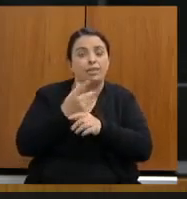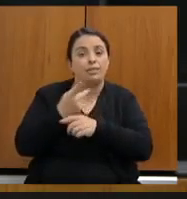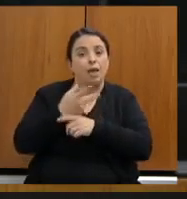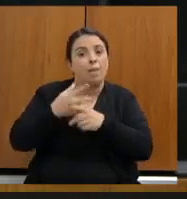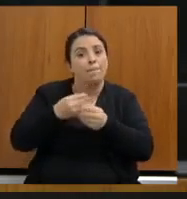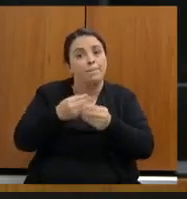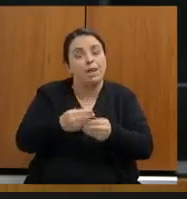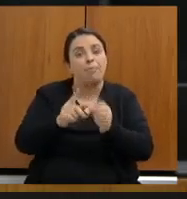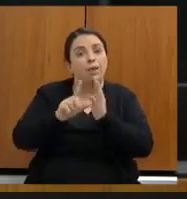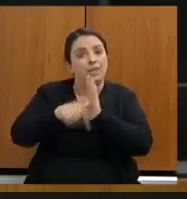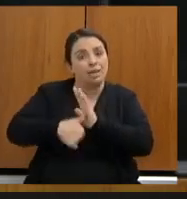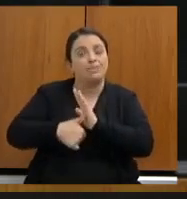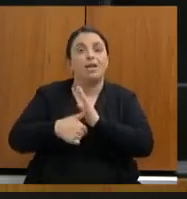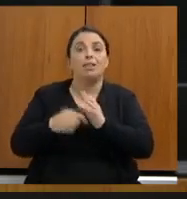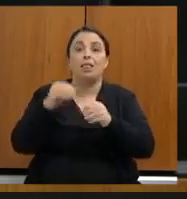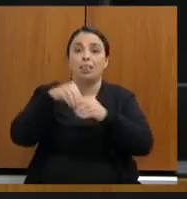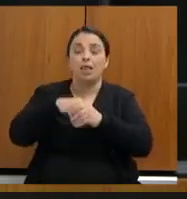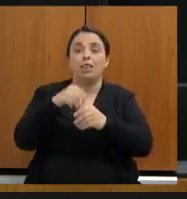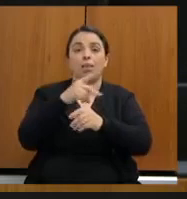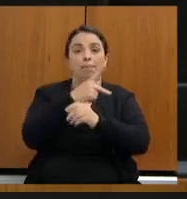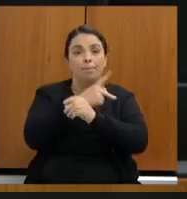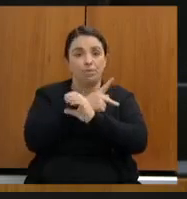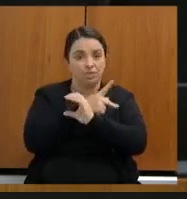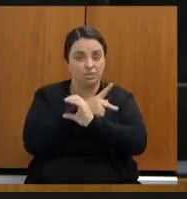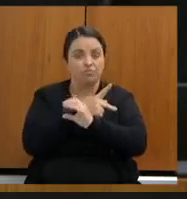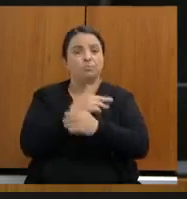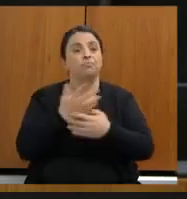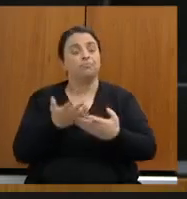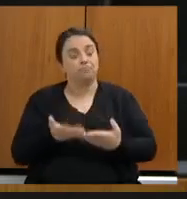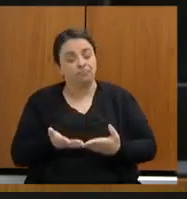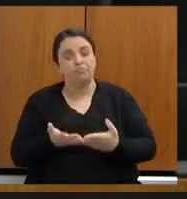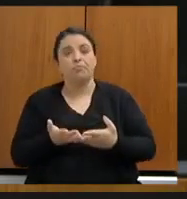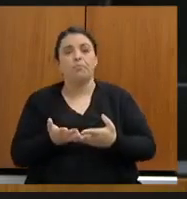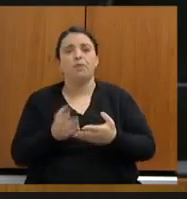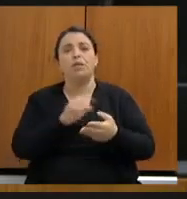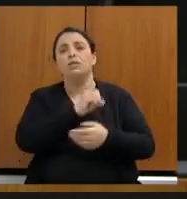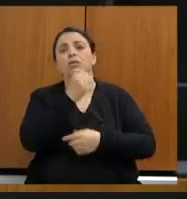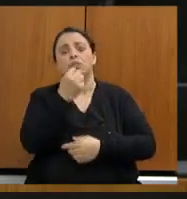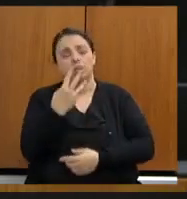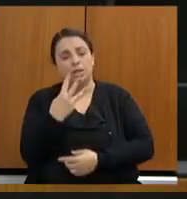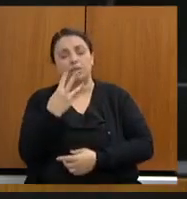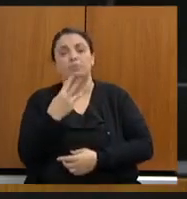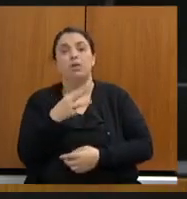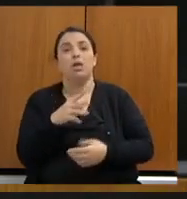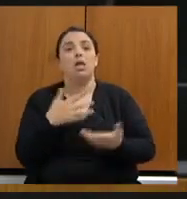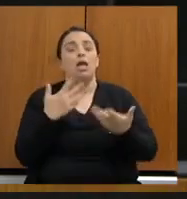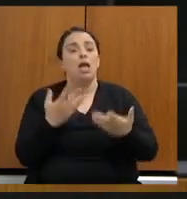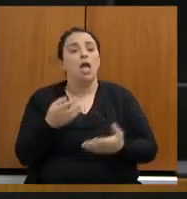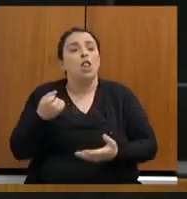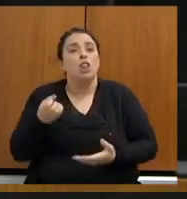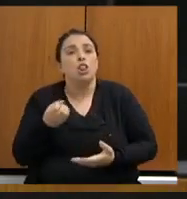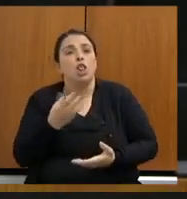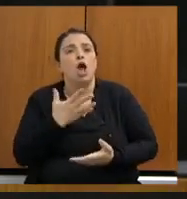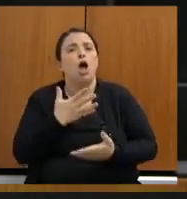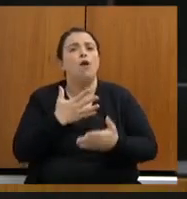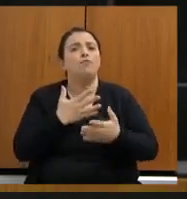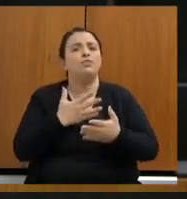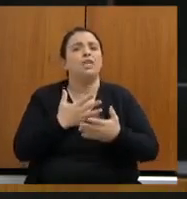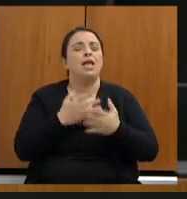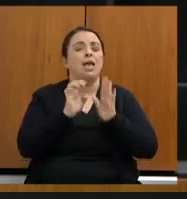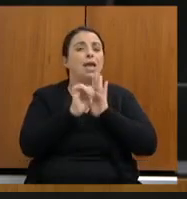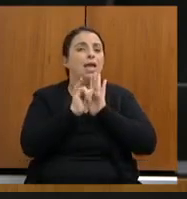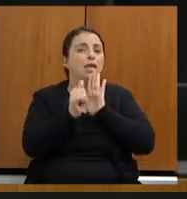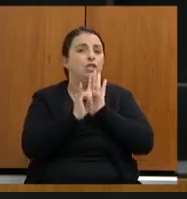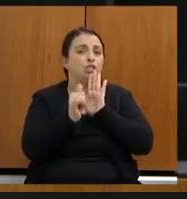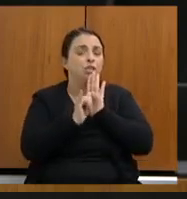Civil o efetivo O senhor falou aqui da abertura que eu já encaminhou abertura de novos vegetais que é o que mais